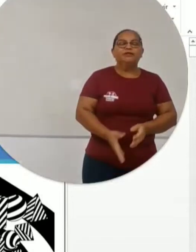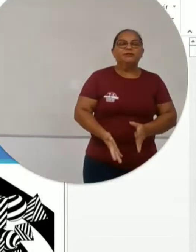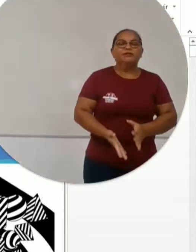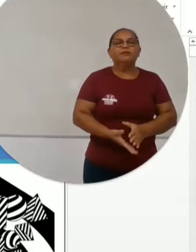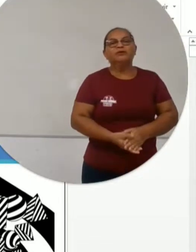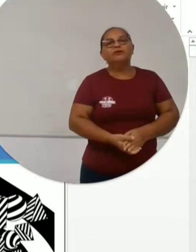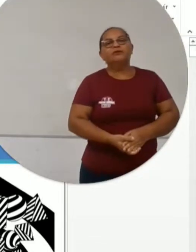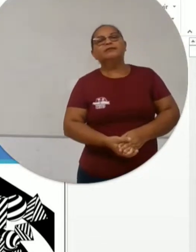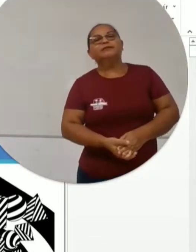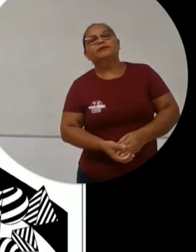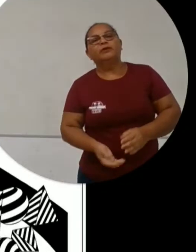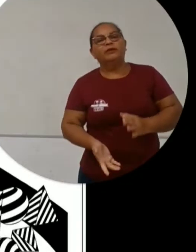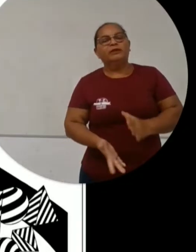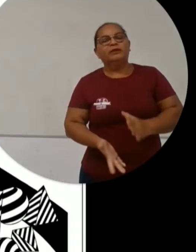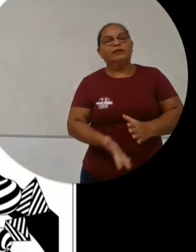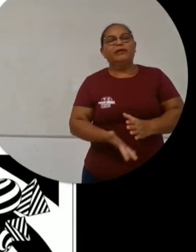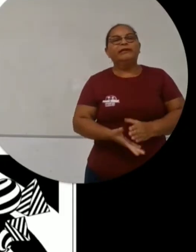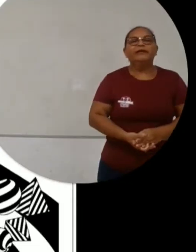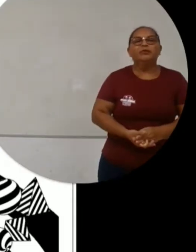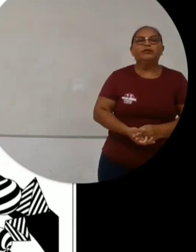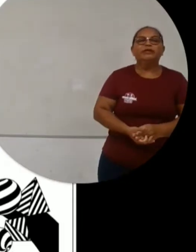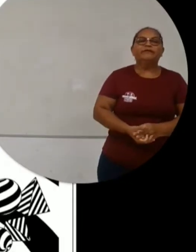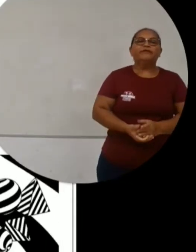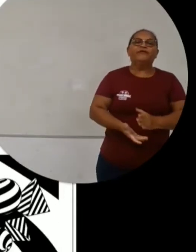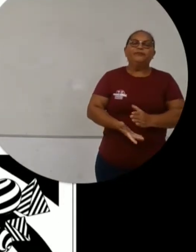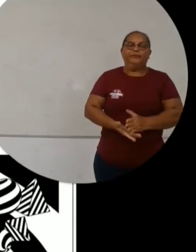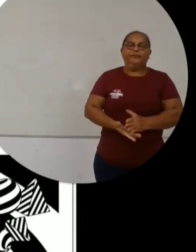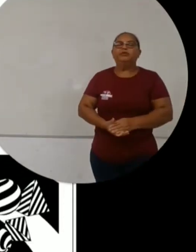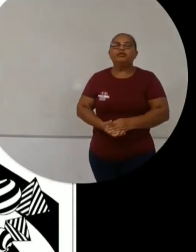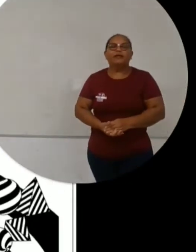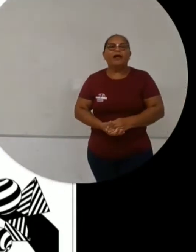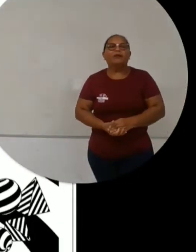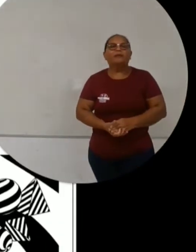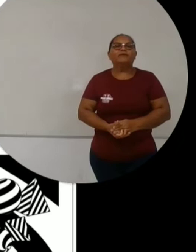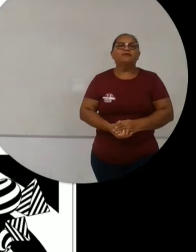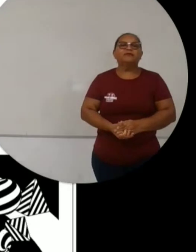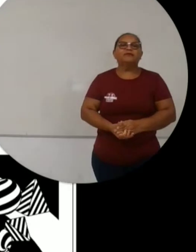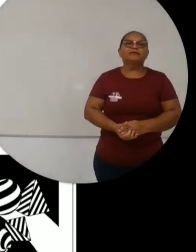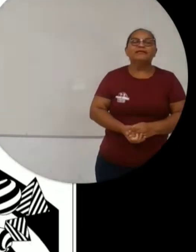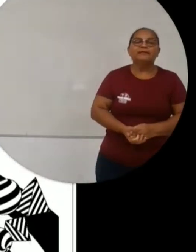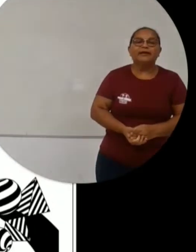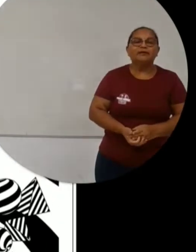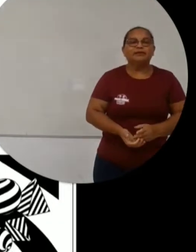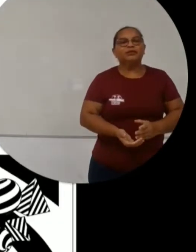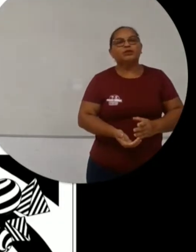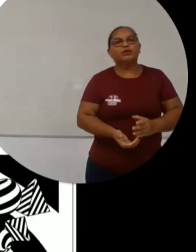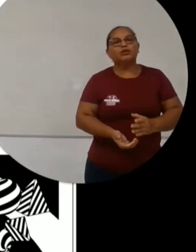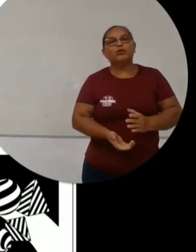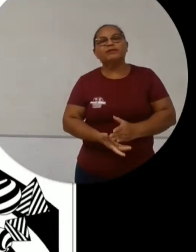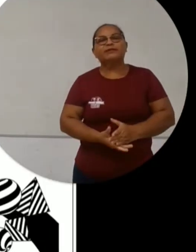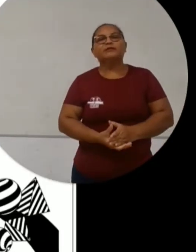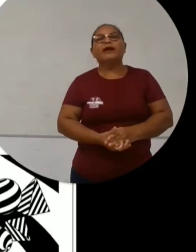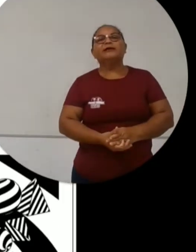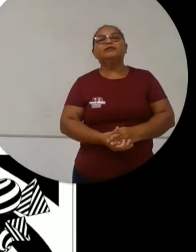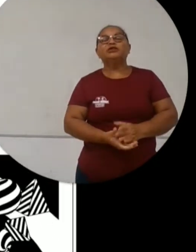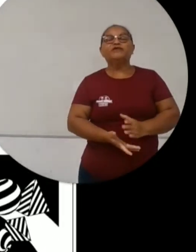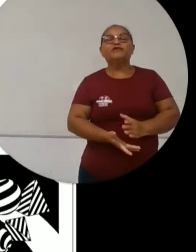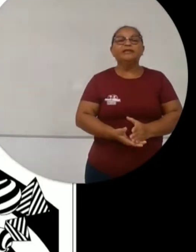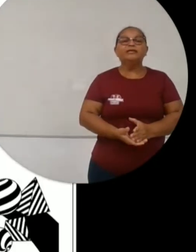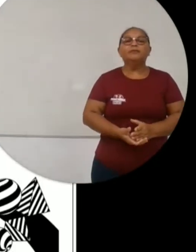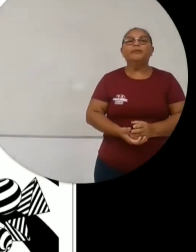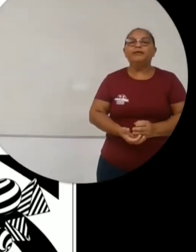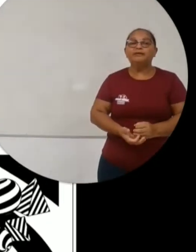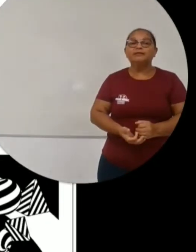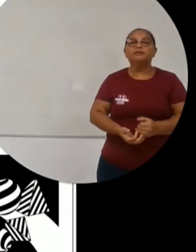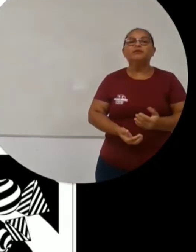Bom dia, meus amores. Que alegria poder ministrar aula para vocês. Quero dizer que estou com muita saudade. Estou